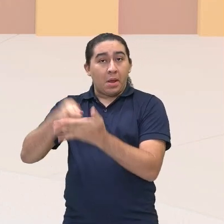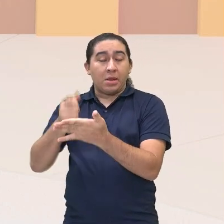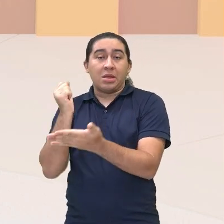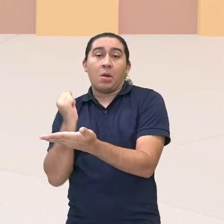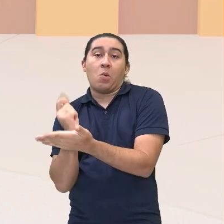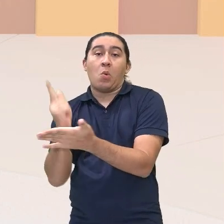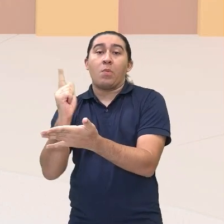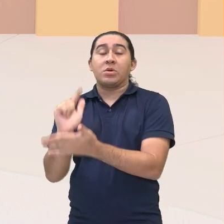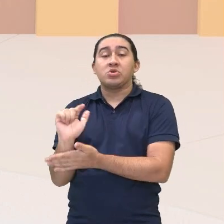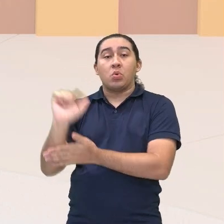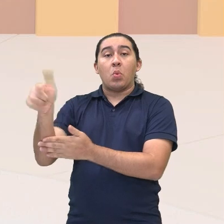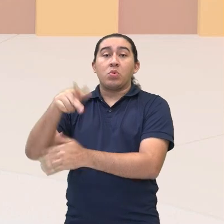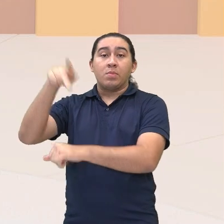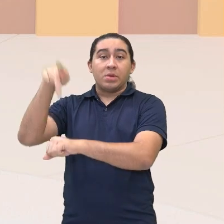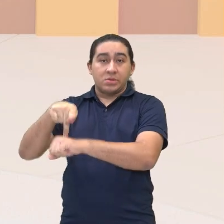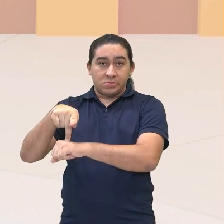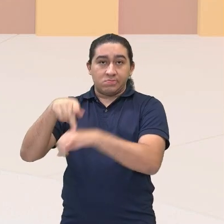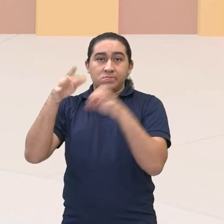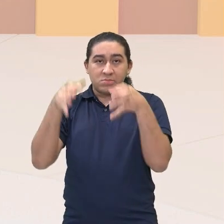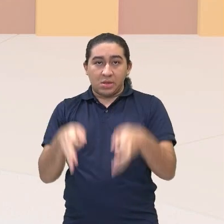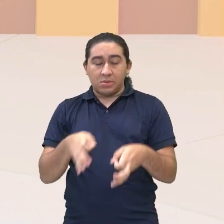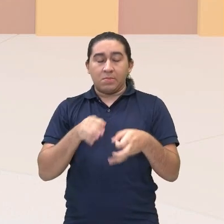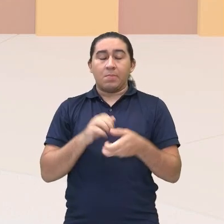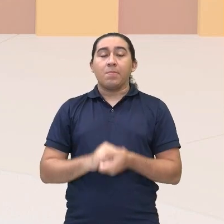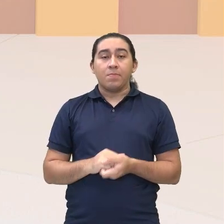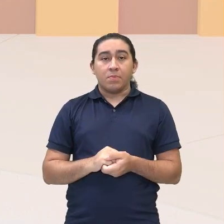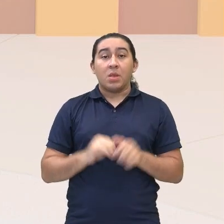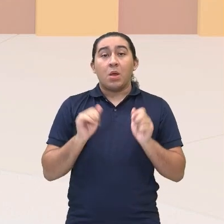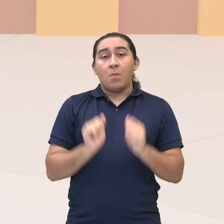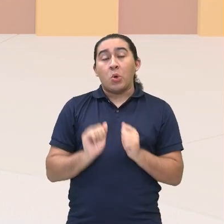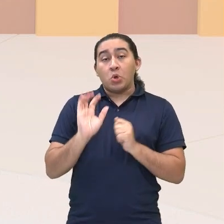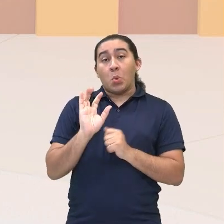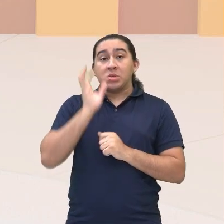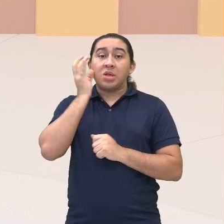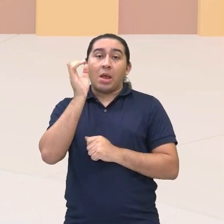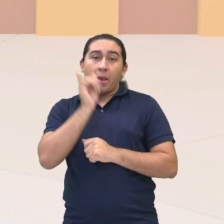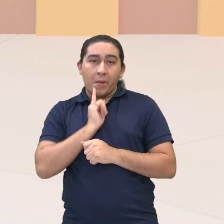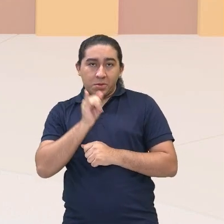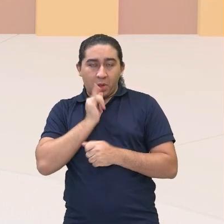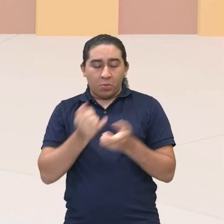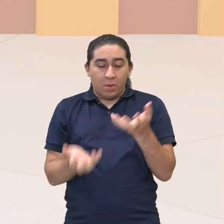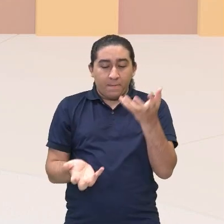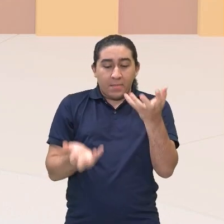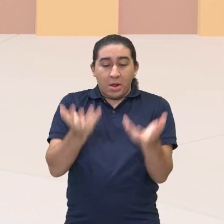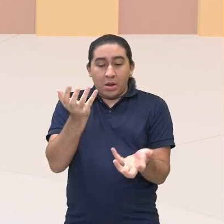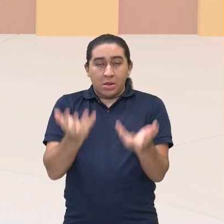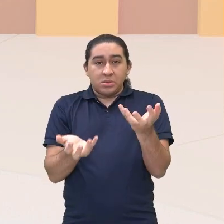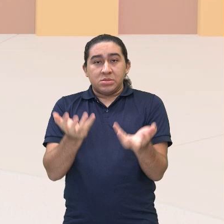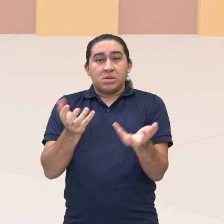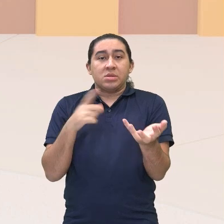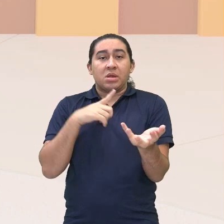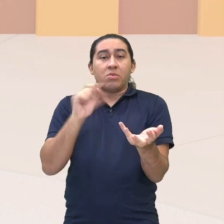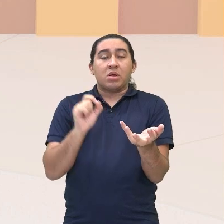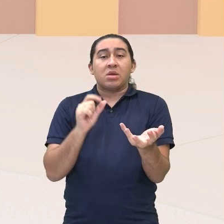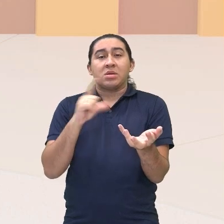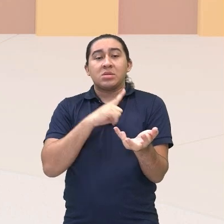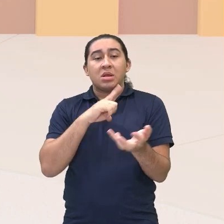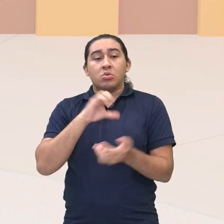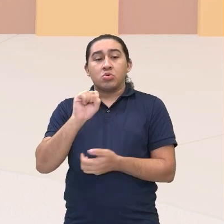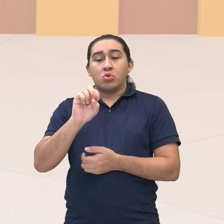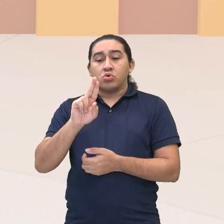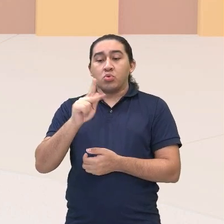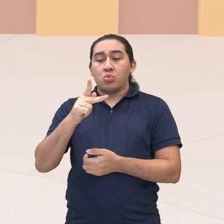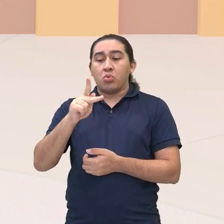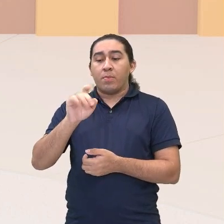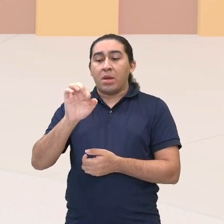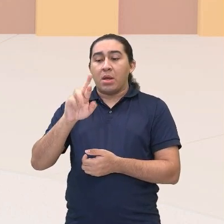de um país. Pode ocorrer que nessa balança comercial tenha um superávit, né,